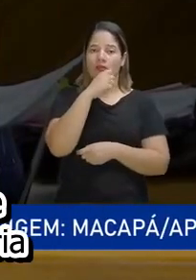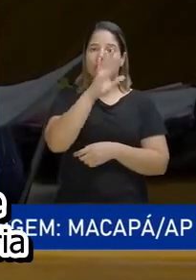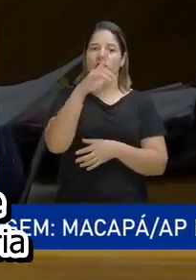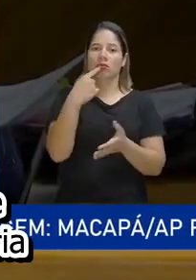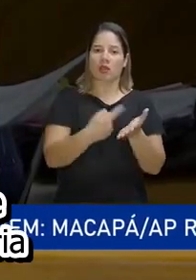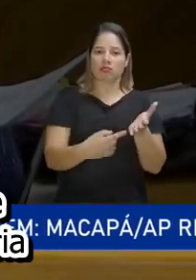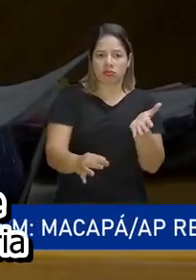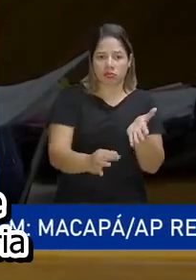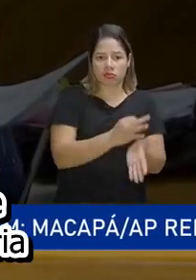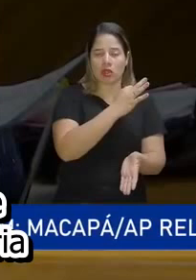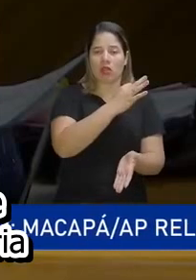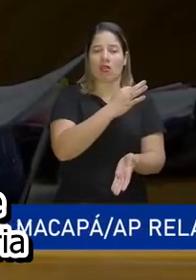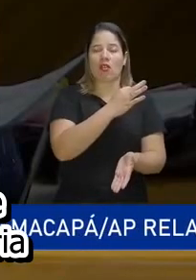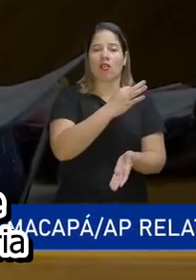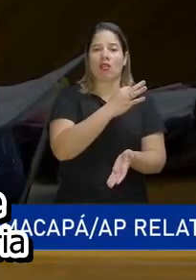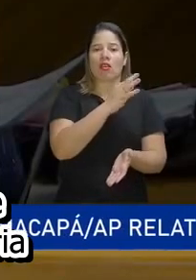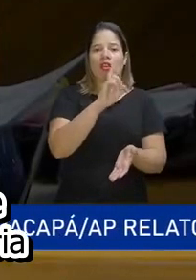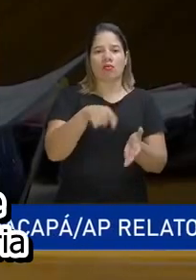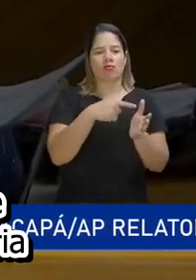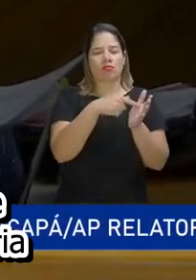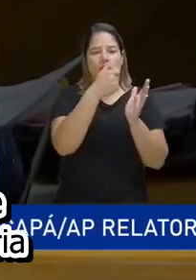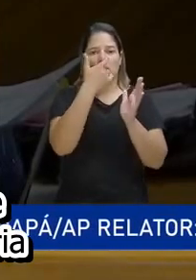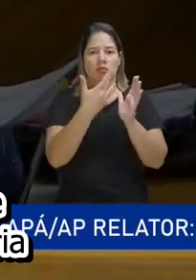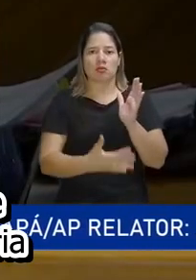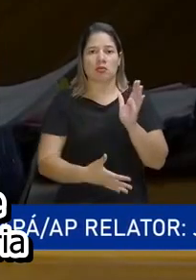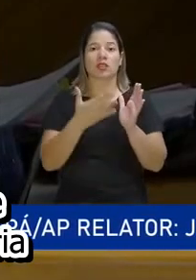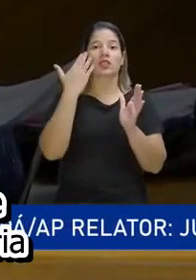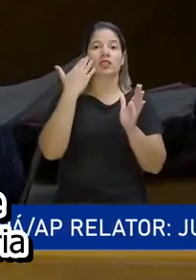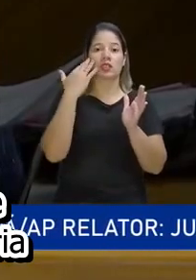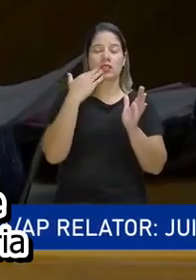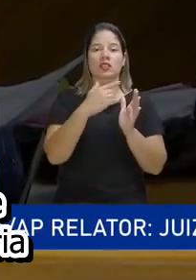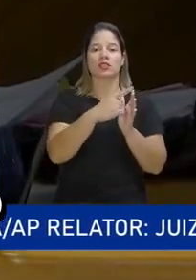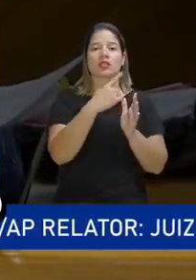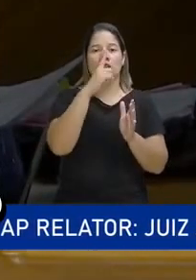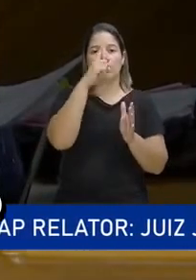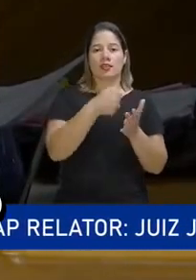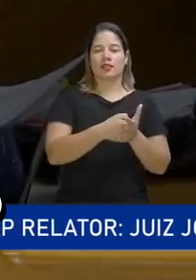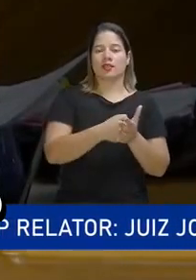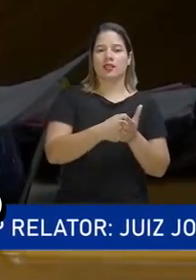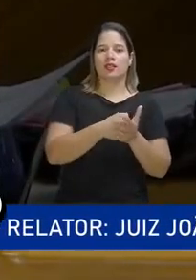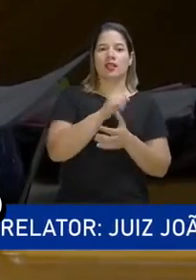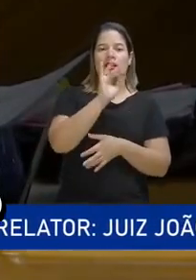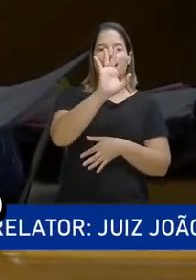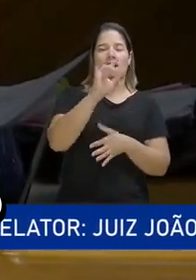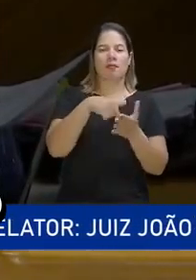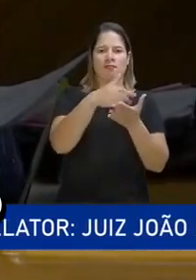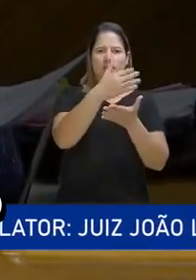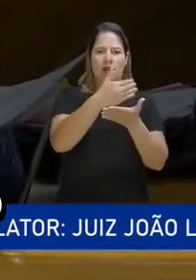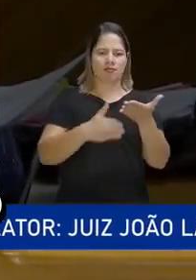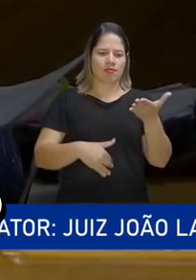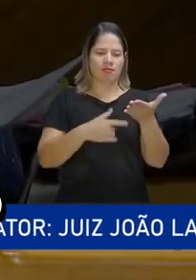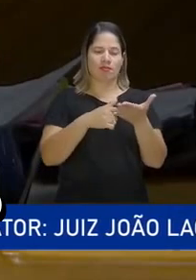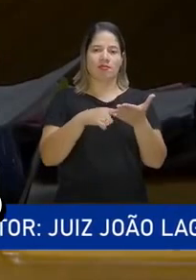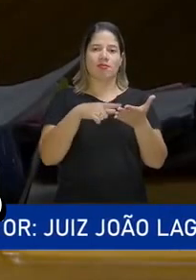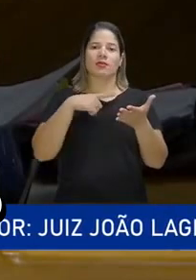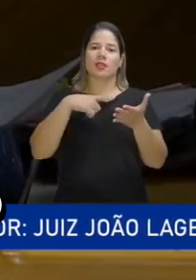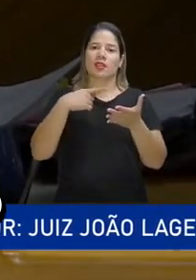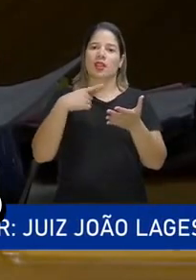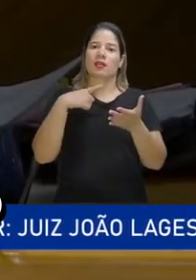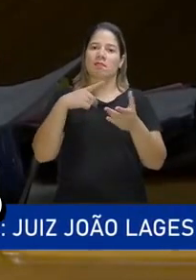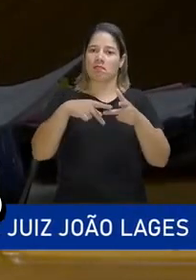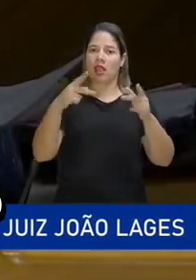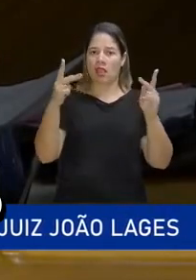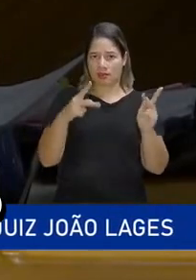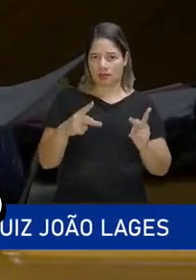tenha sido silente quanto à execução imediata do julgado, a matéria é pacífica na jurisprudência do TSE,